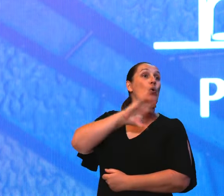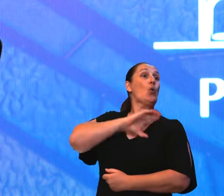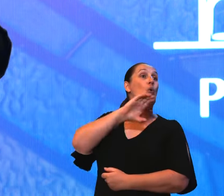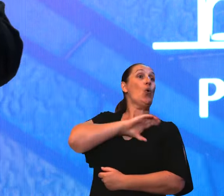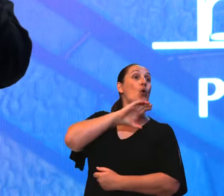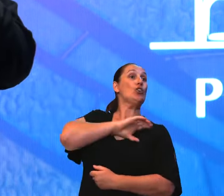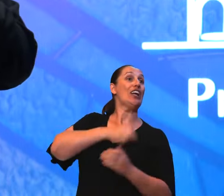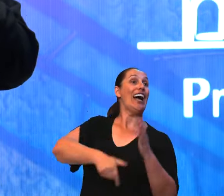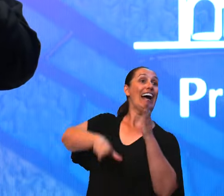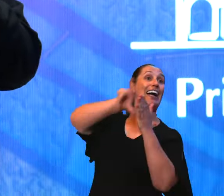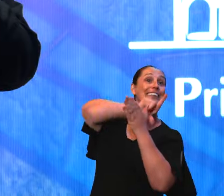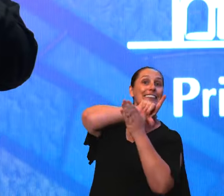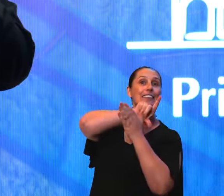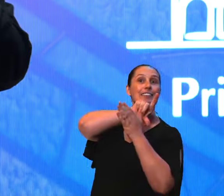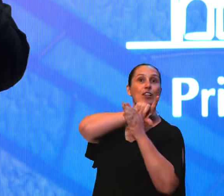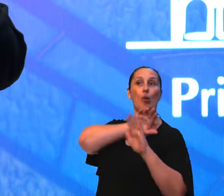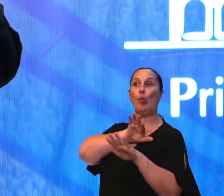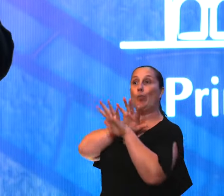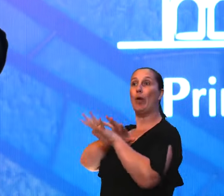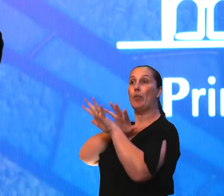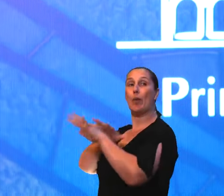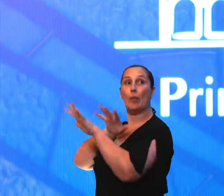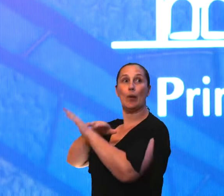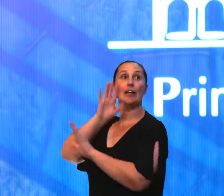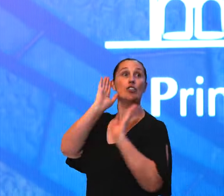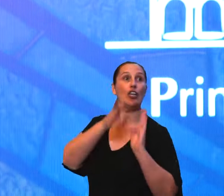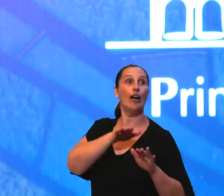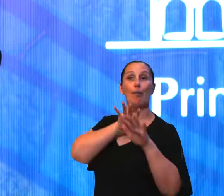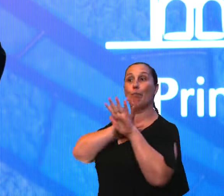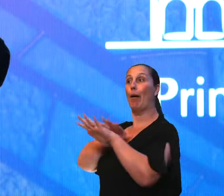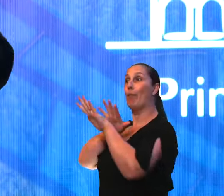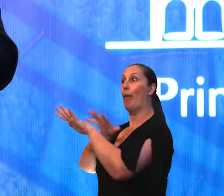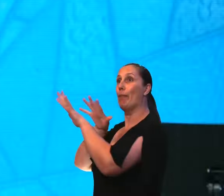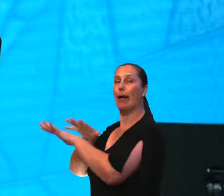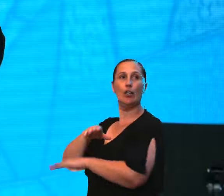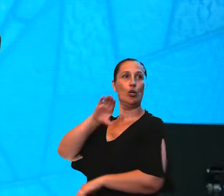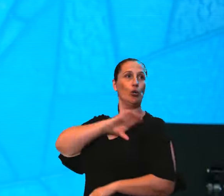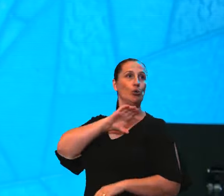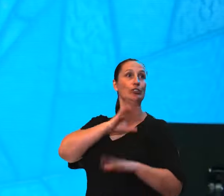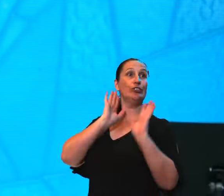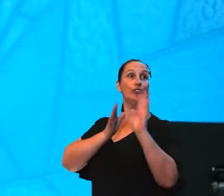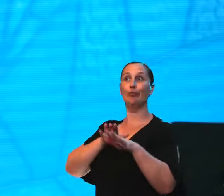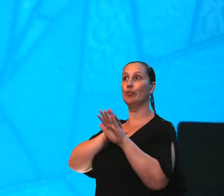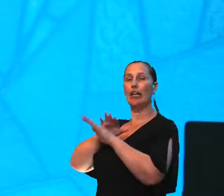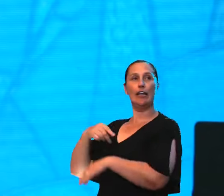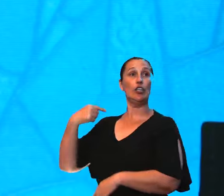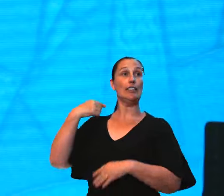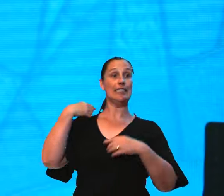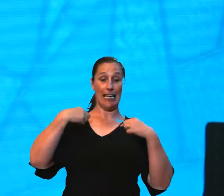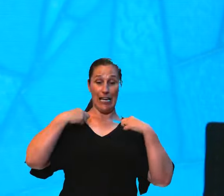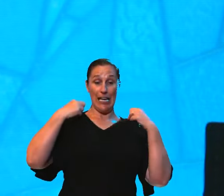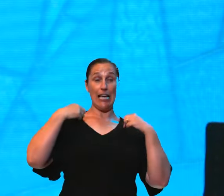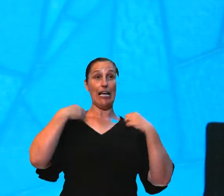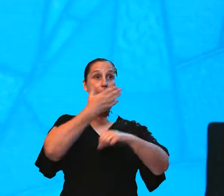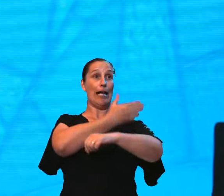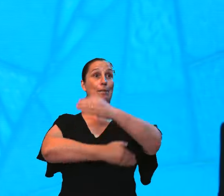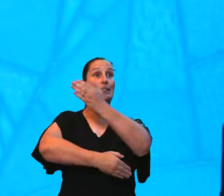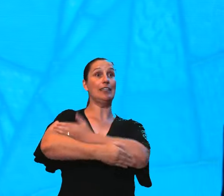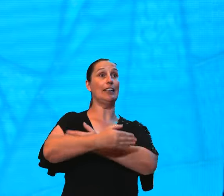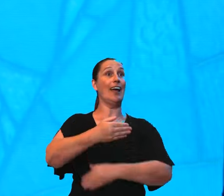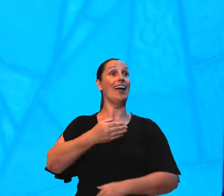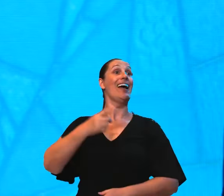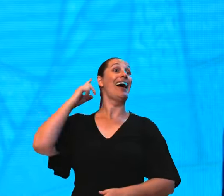o velório do Coxa Branca já tinha saído e a gente com com a mesa do Atlético passa no meio deles Eles